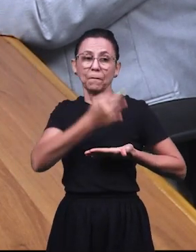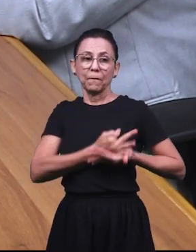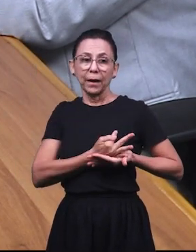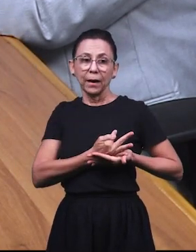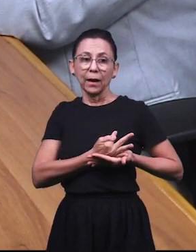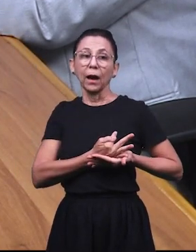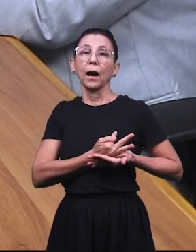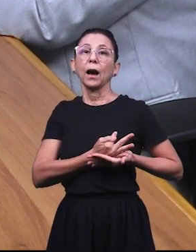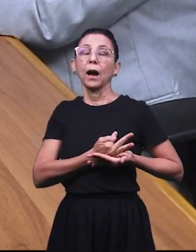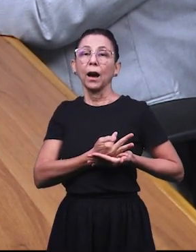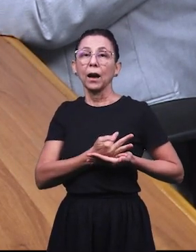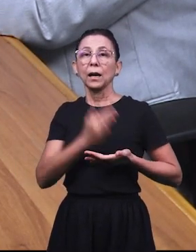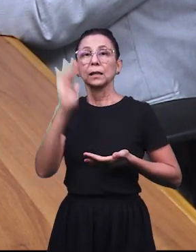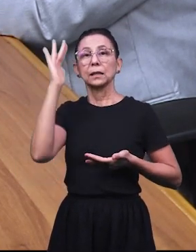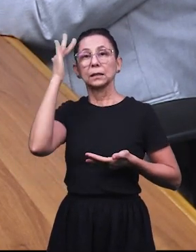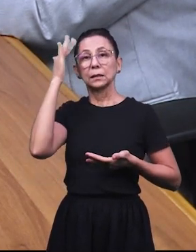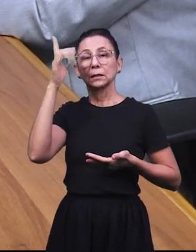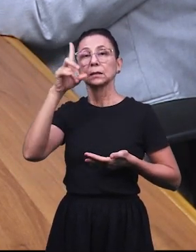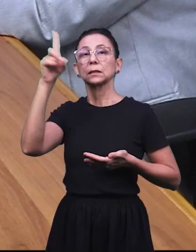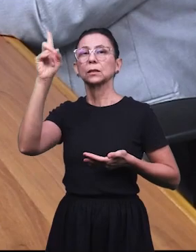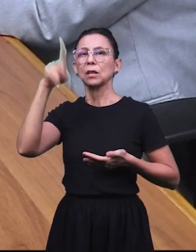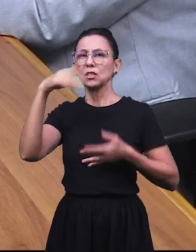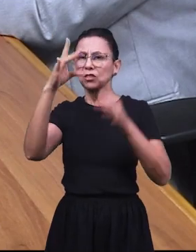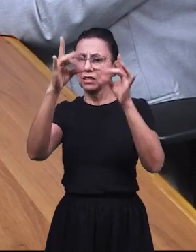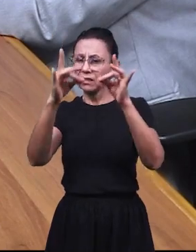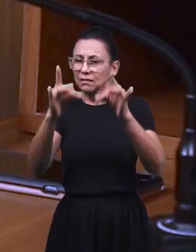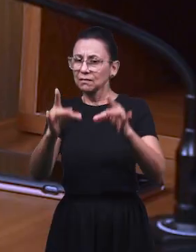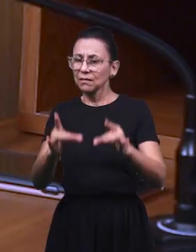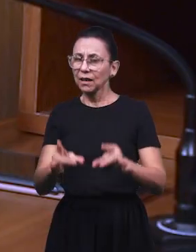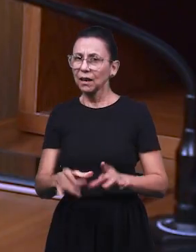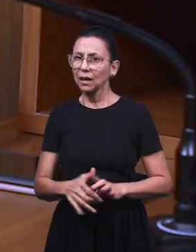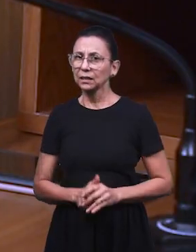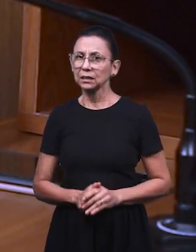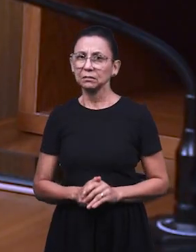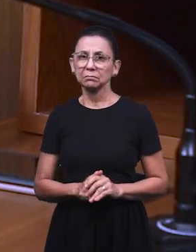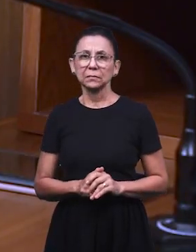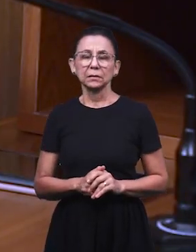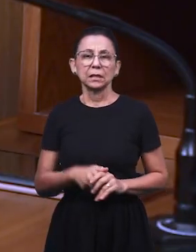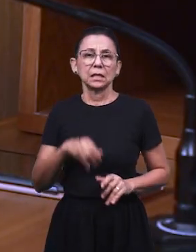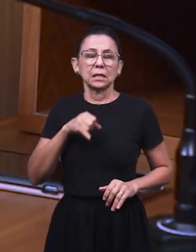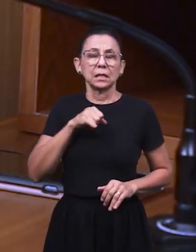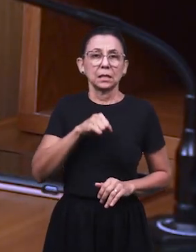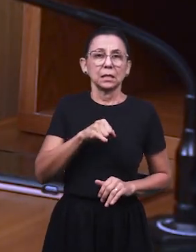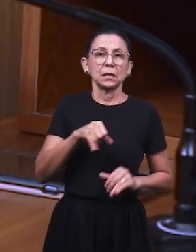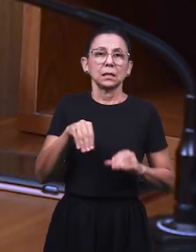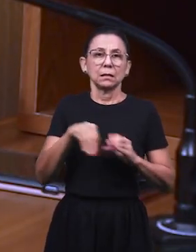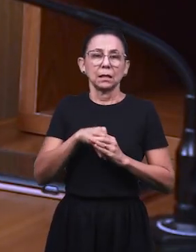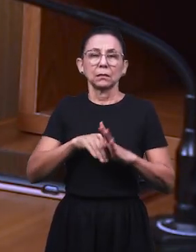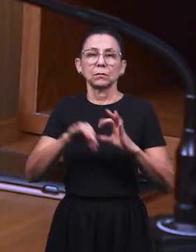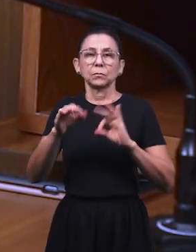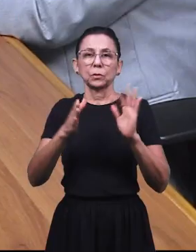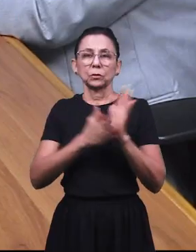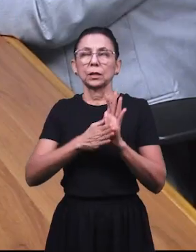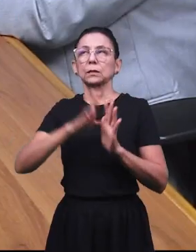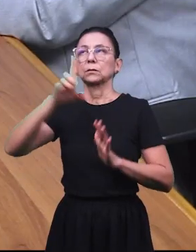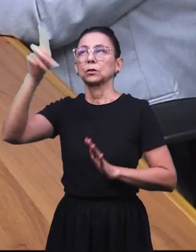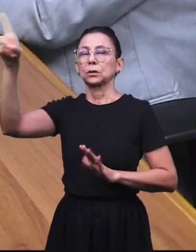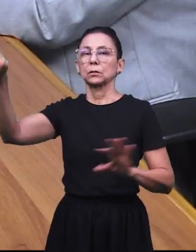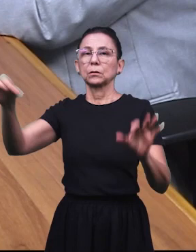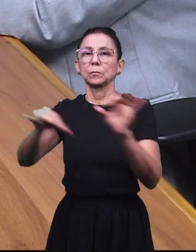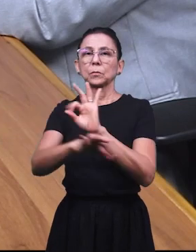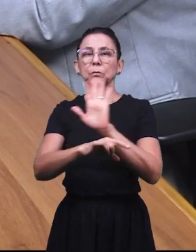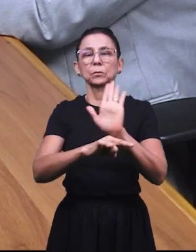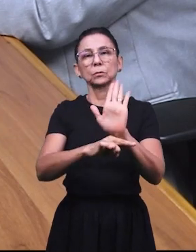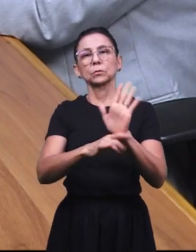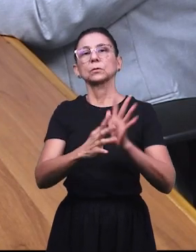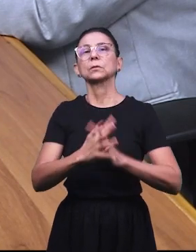nosso Deus, Ele é Deus de detalhes. Glória a Deus. E independente da situação, se estiver dentro do projeto do Senhor, Ele está pronto a